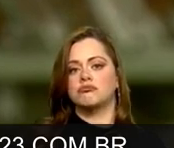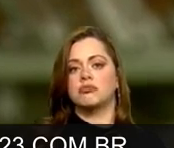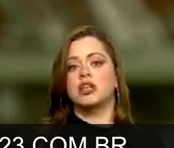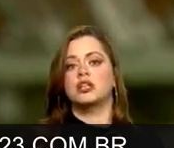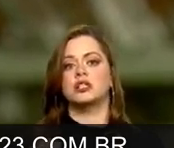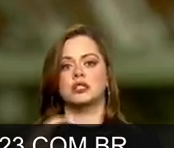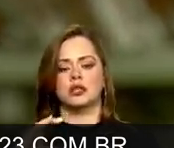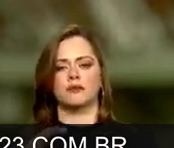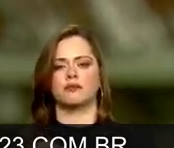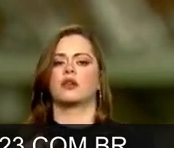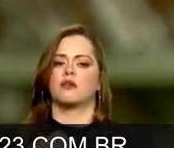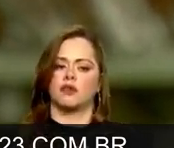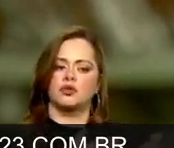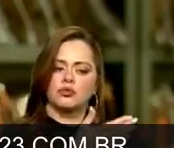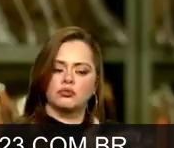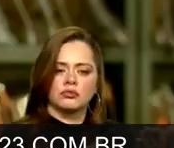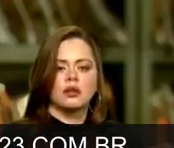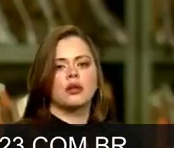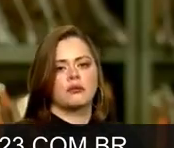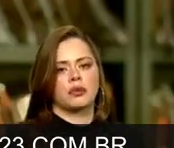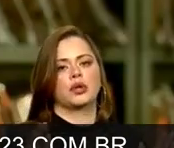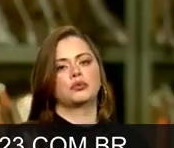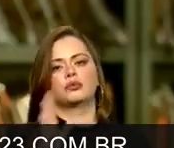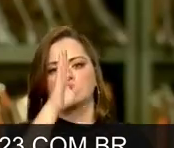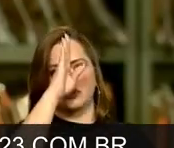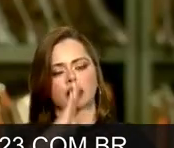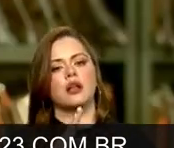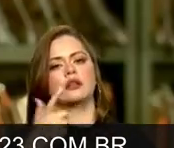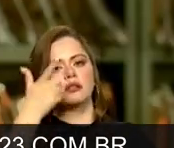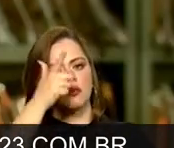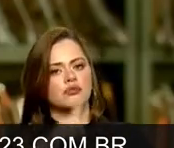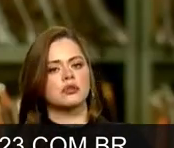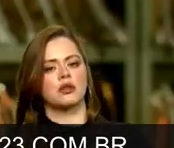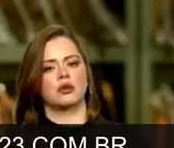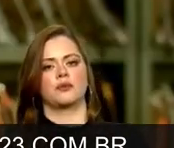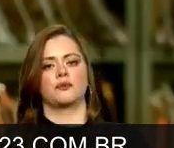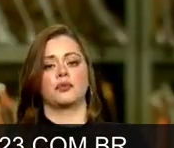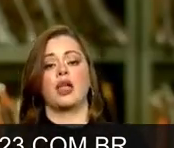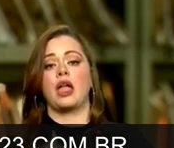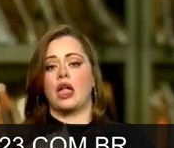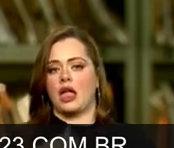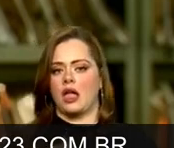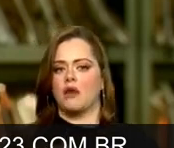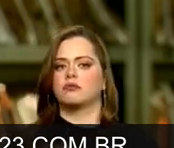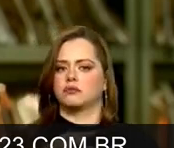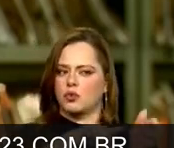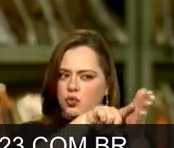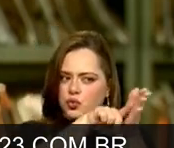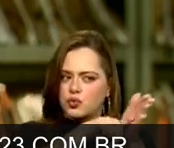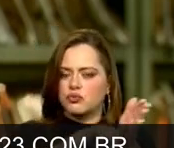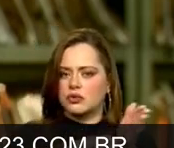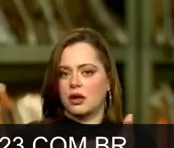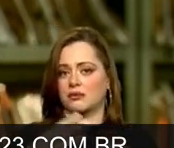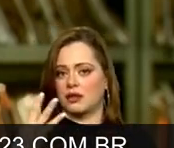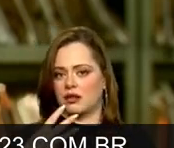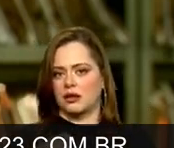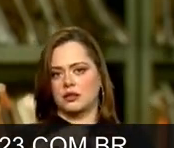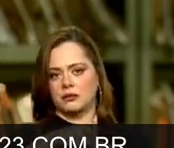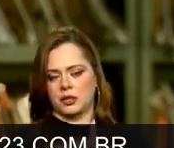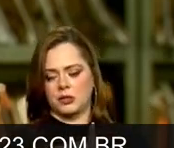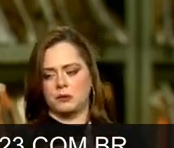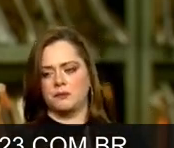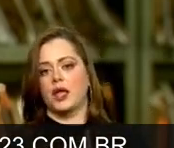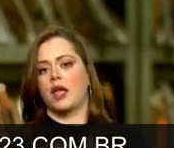de graça e hoje está curado. Assim que eu consegui, eu fiz o tratamento de 3 meses e negativei.